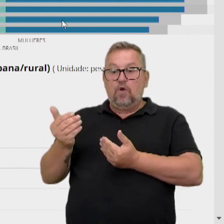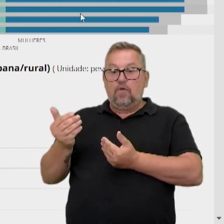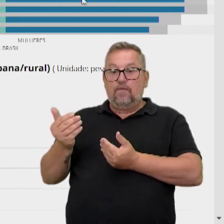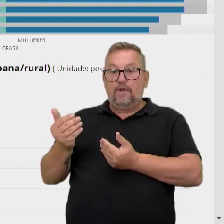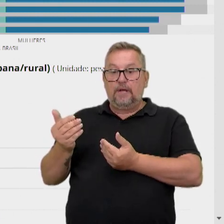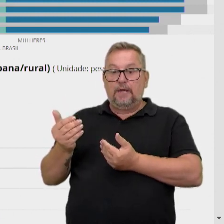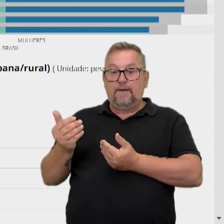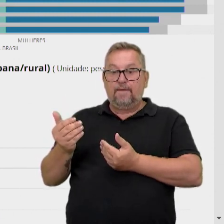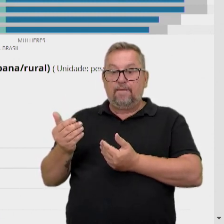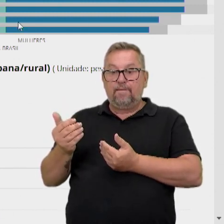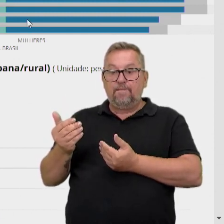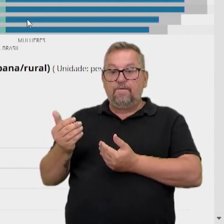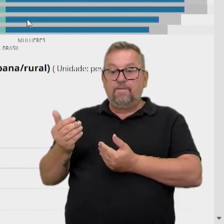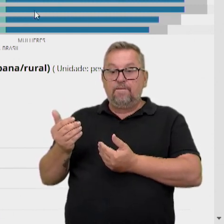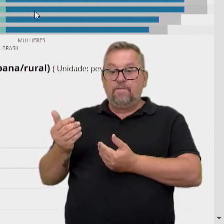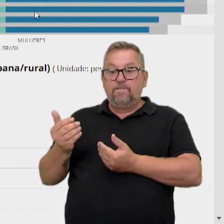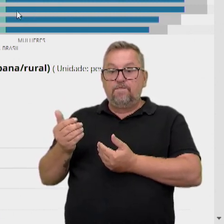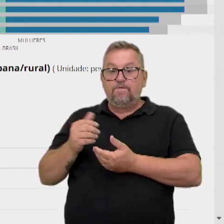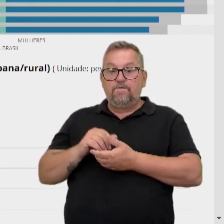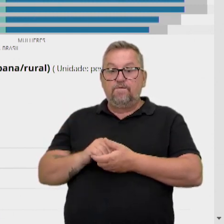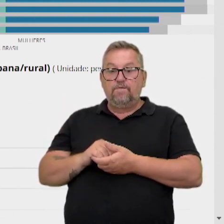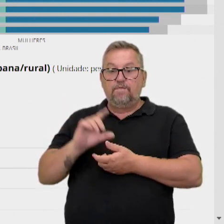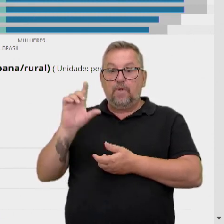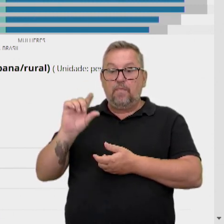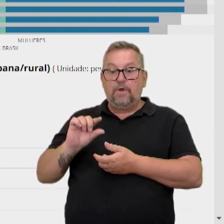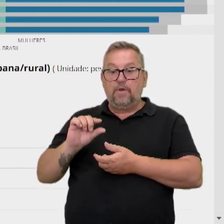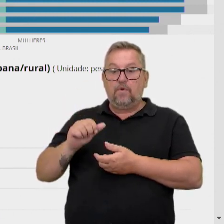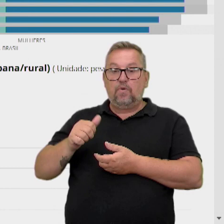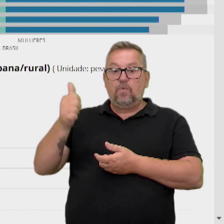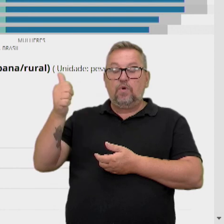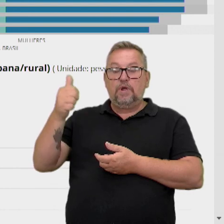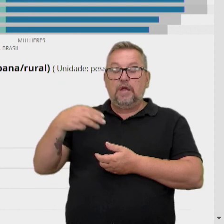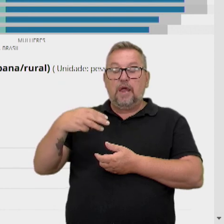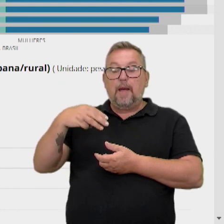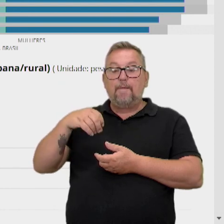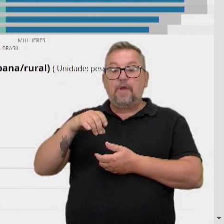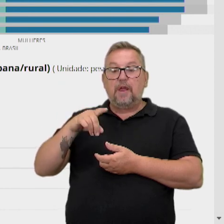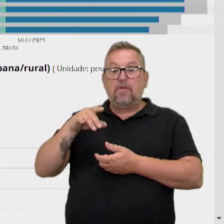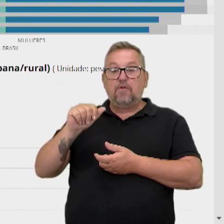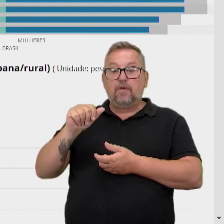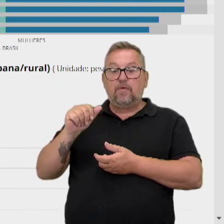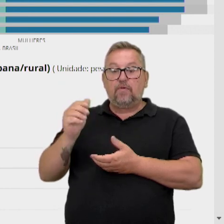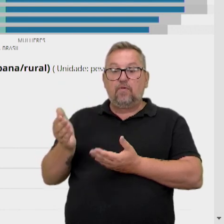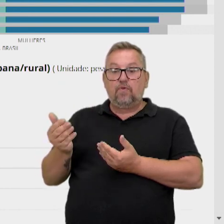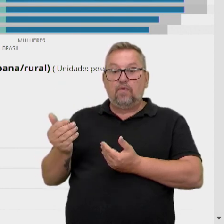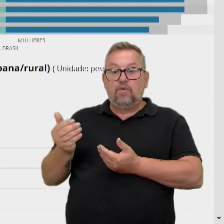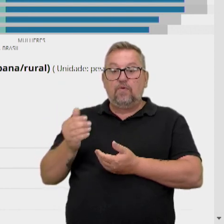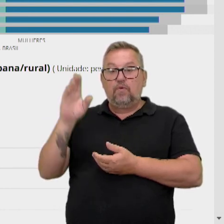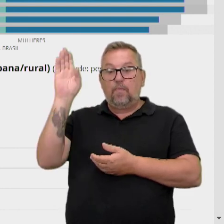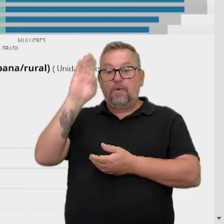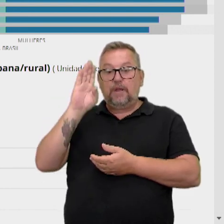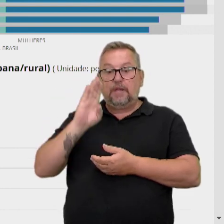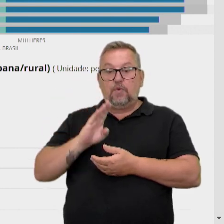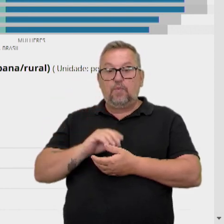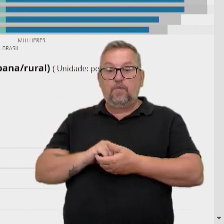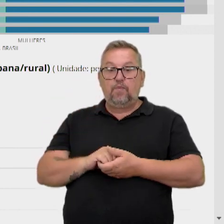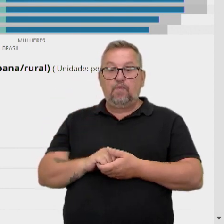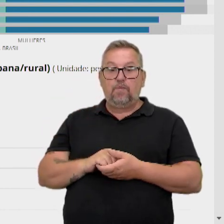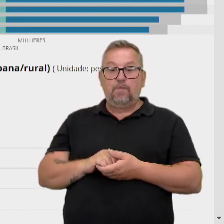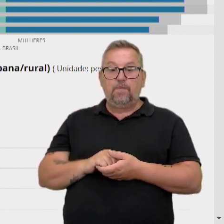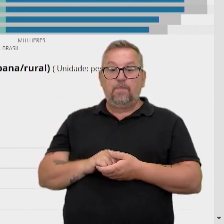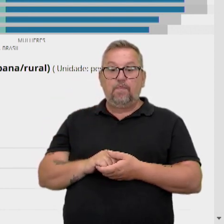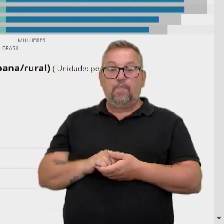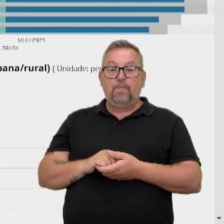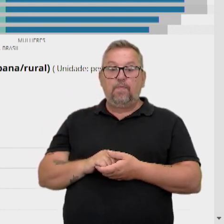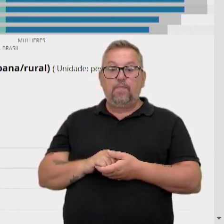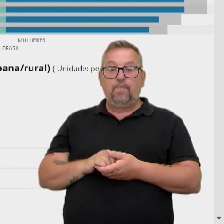exemplo, do estado de São Paulo é menor do que a média da população jovem do Brasil, ó. Até na faixa